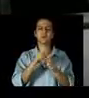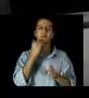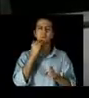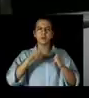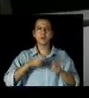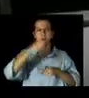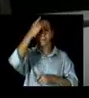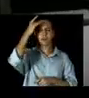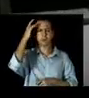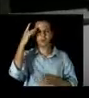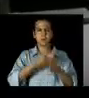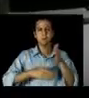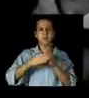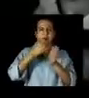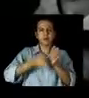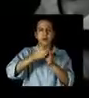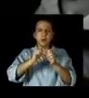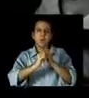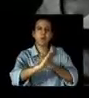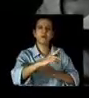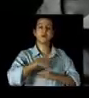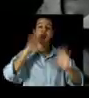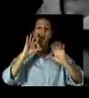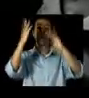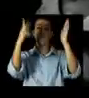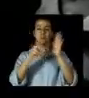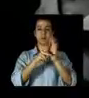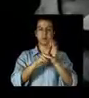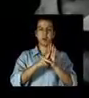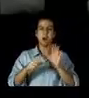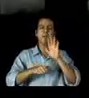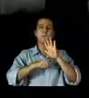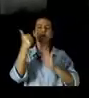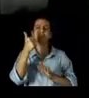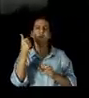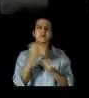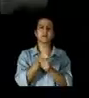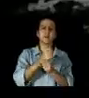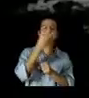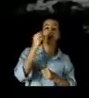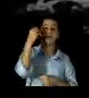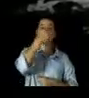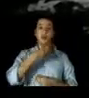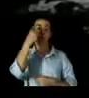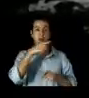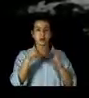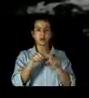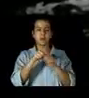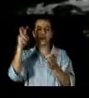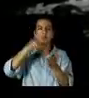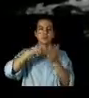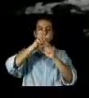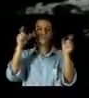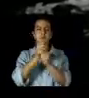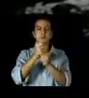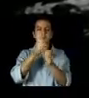do Norte, à beira da antiga estrada de ferro, começaram uma revolução. Sua primeira fase durou apenas 40 horas. O